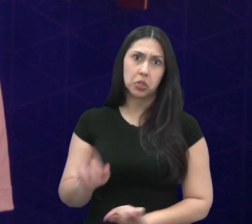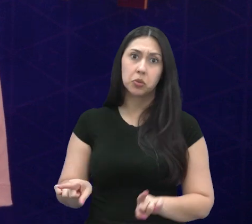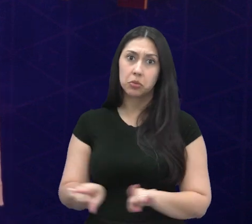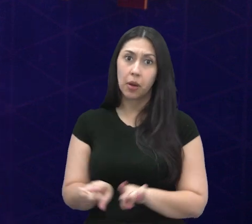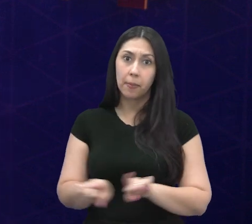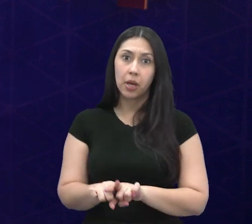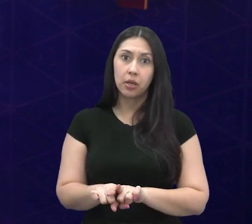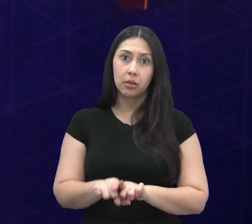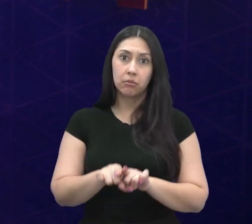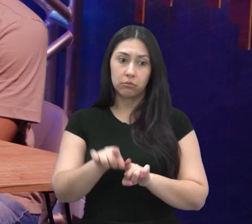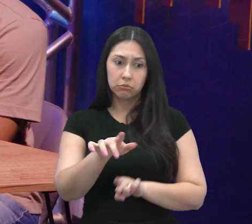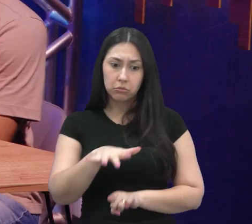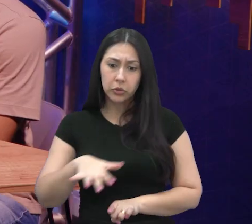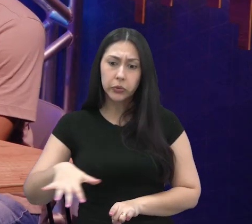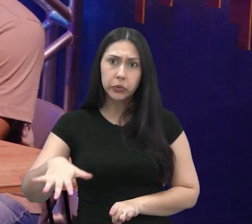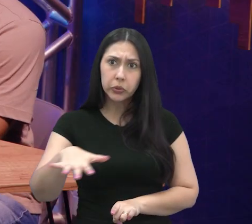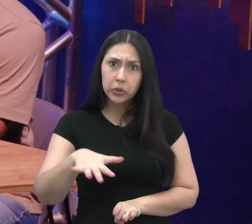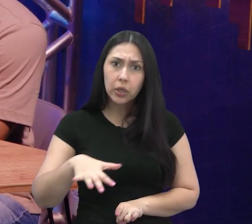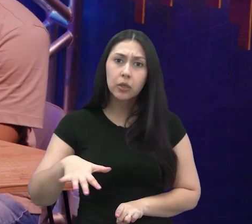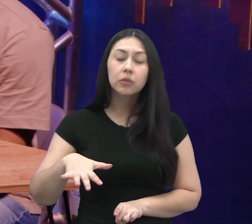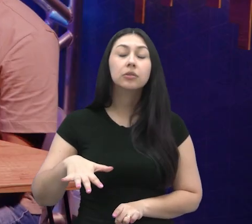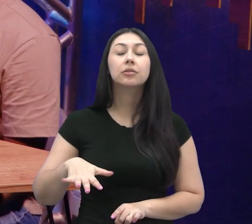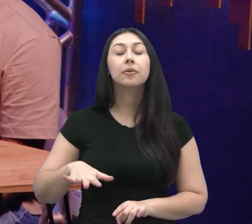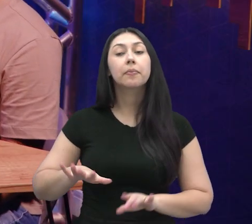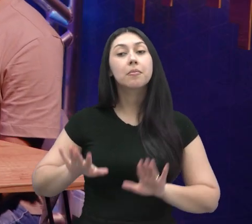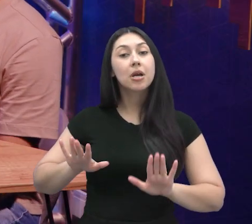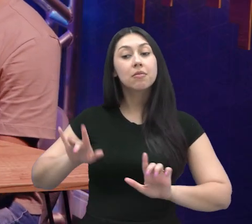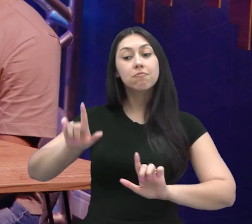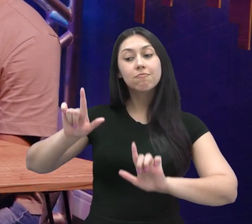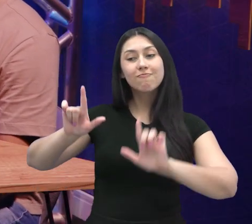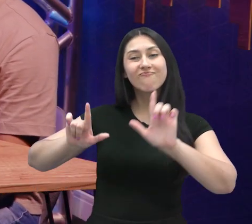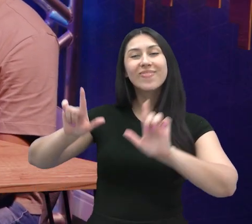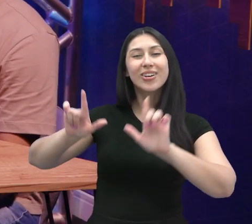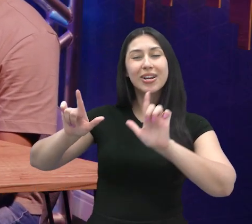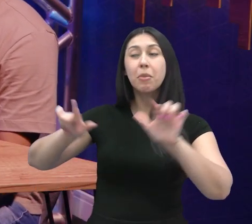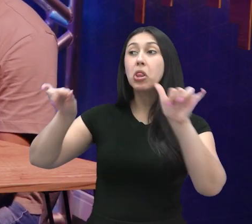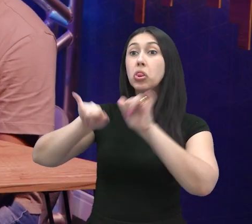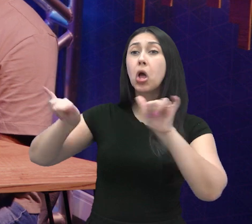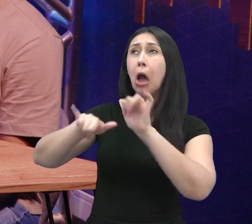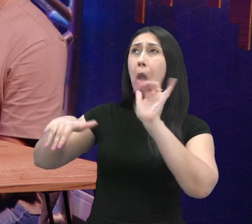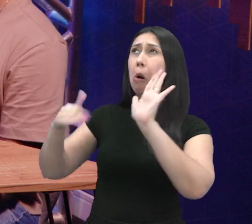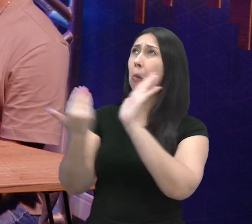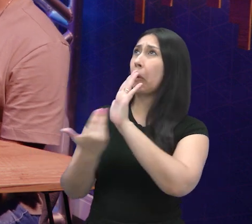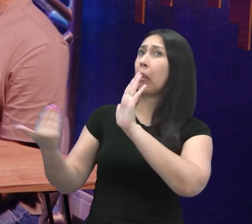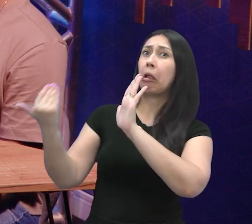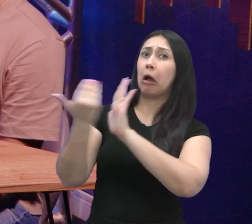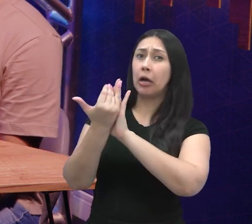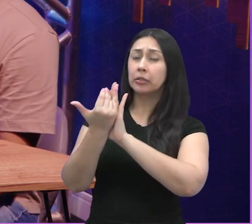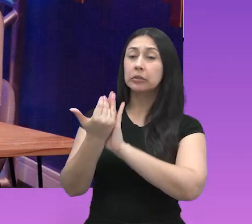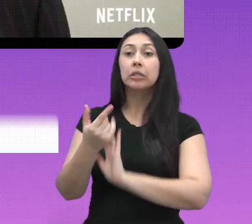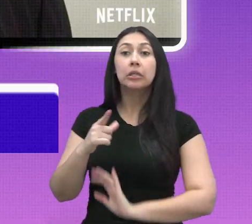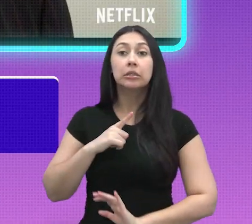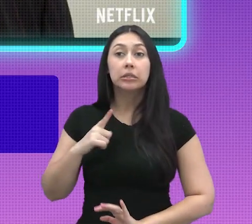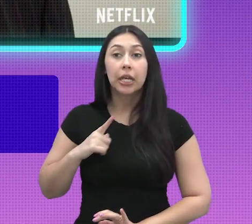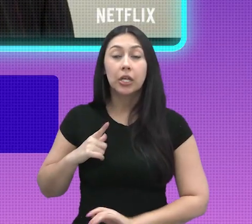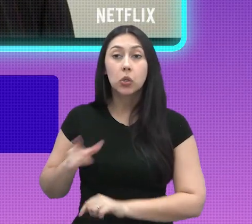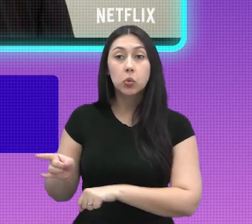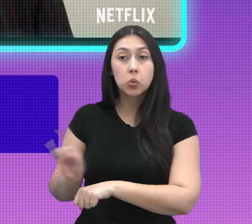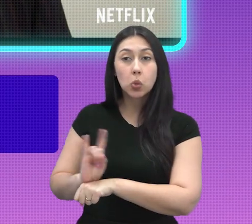como regionais, e também programas, aí sim, sensacionalistas. Tem até